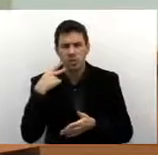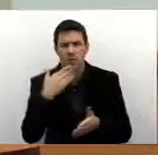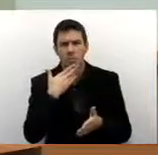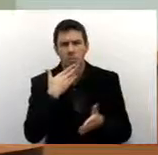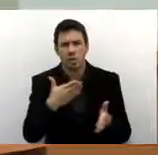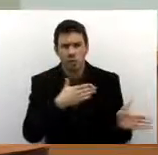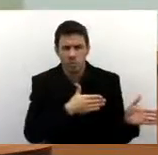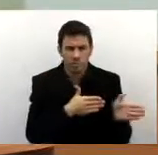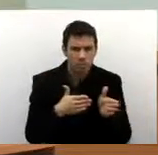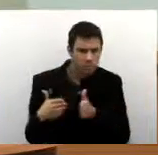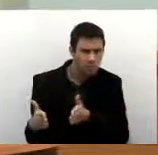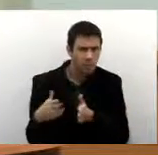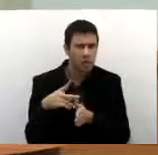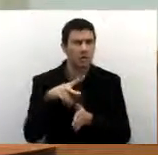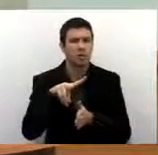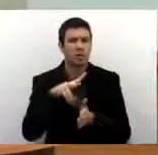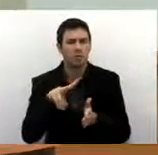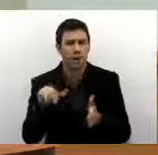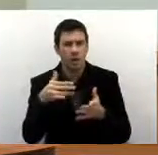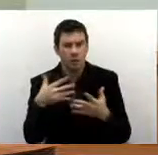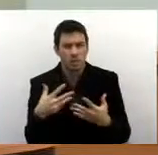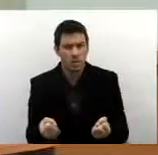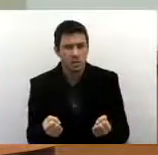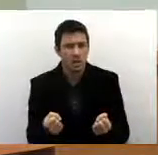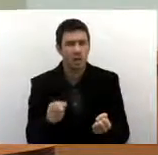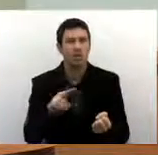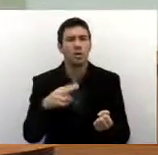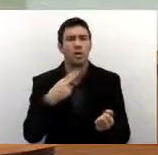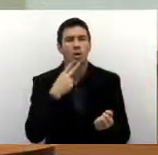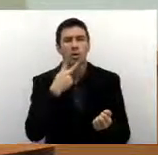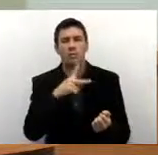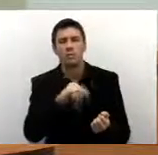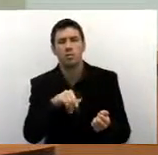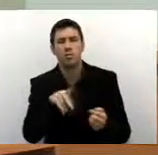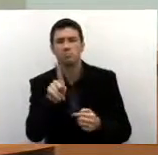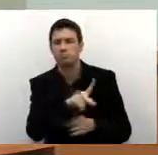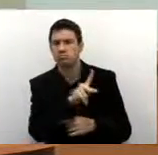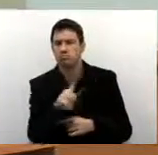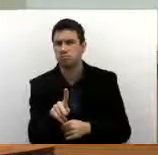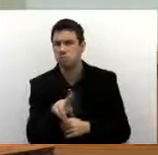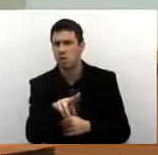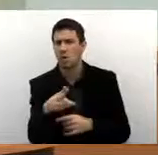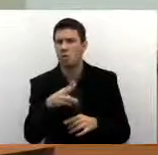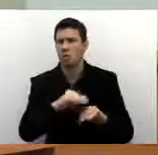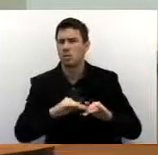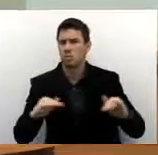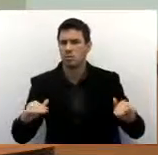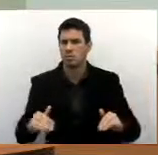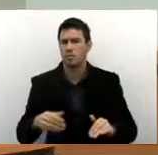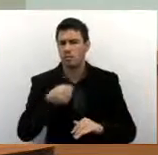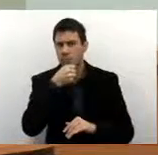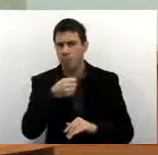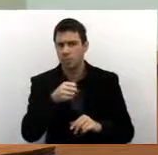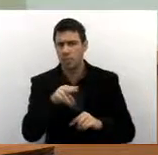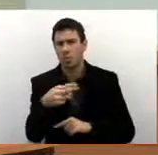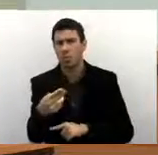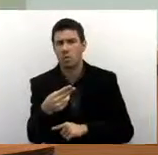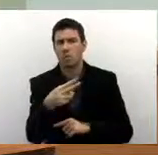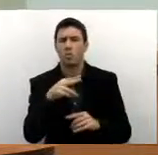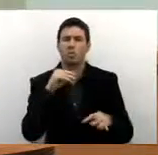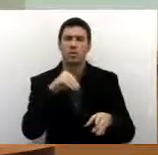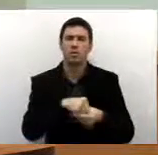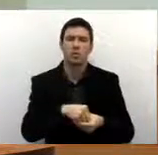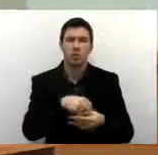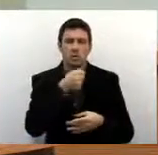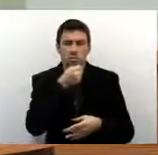ordem lá, vossa excelência vai acatar, vai deferir, ou o vereador tem que vir na tribuna para pedir pela ordem? Ou vossa excelência vai mandar instalar o microfone